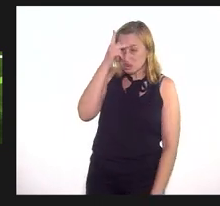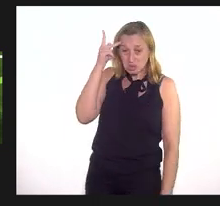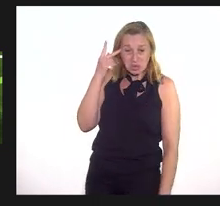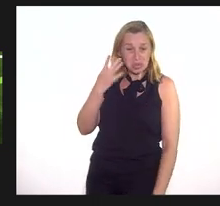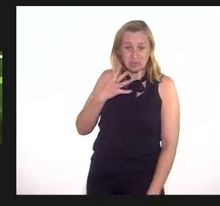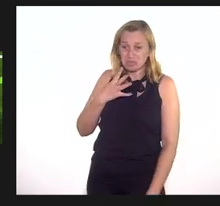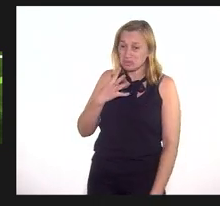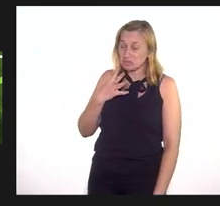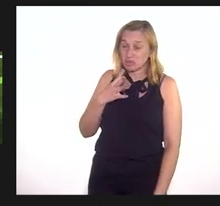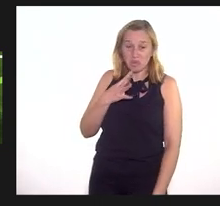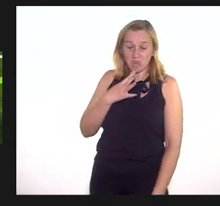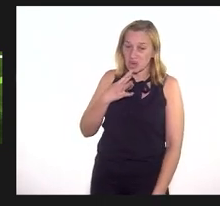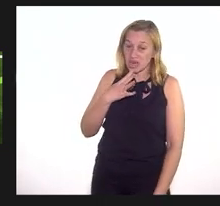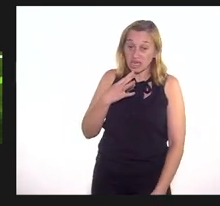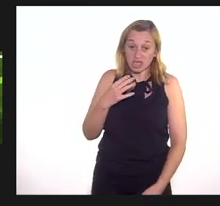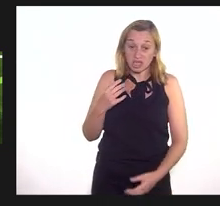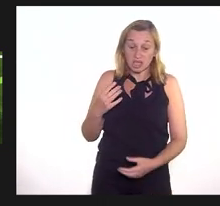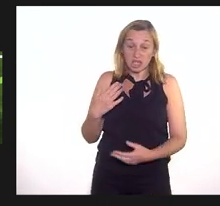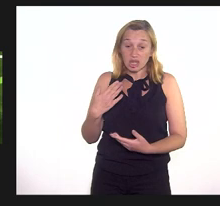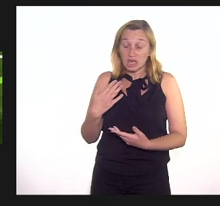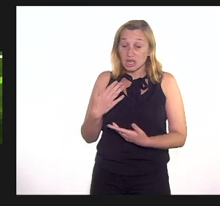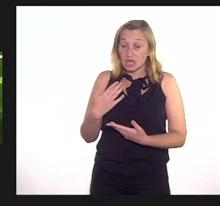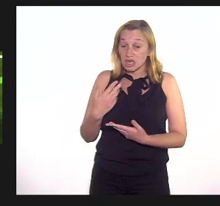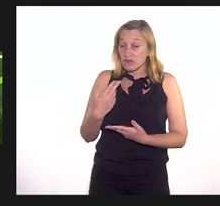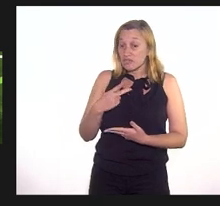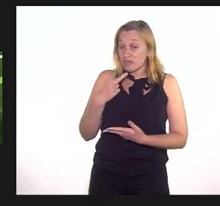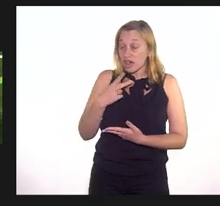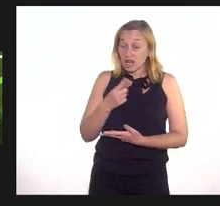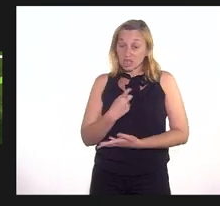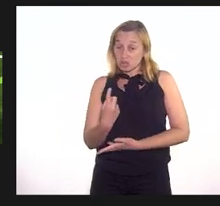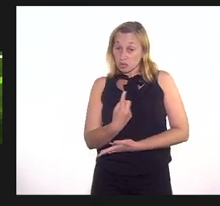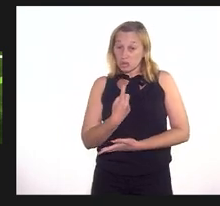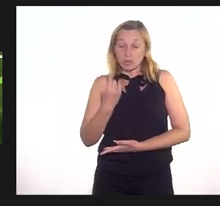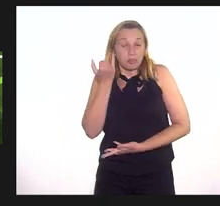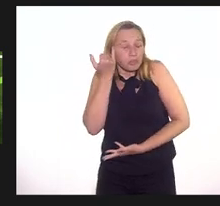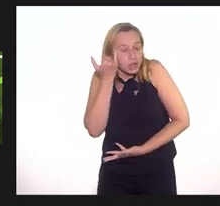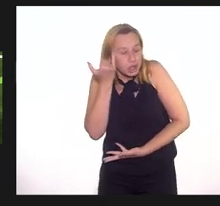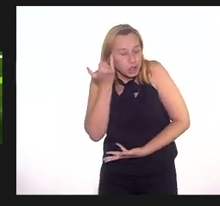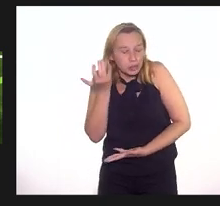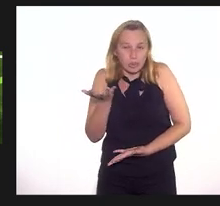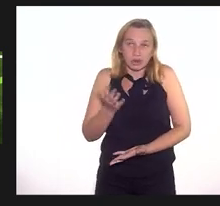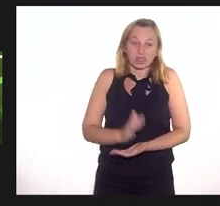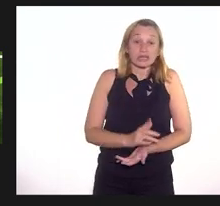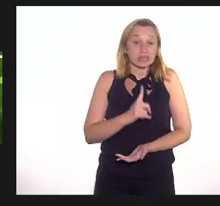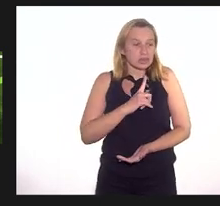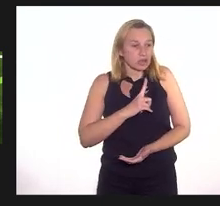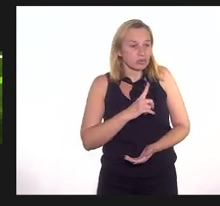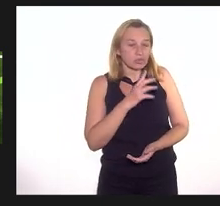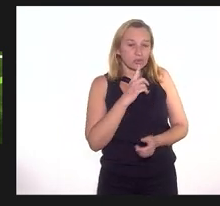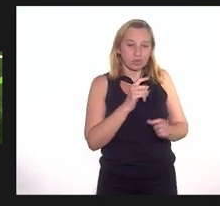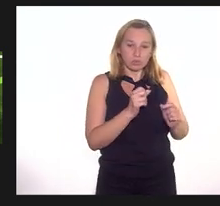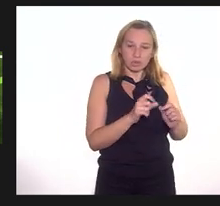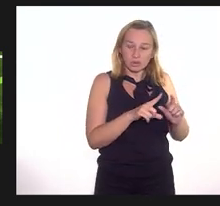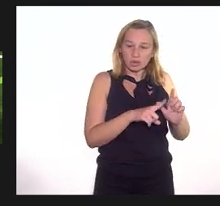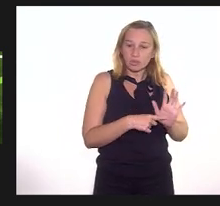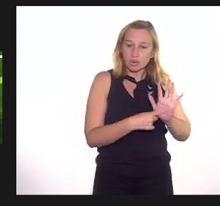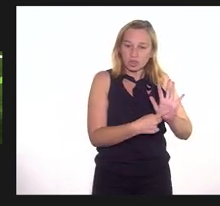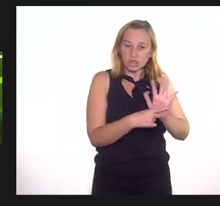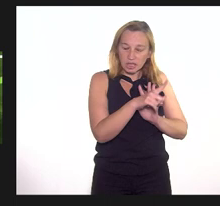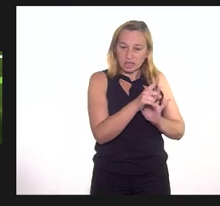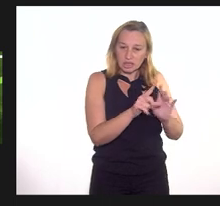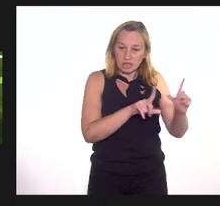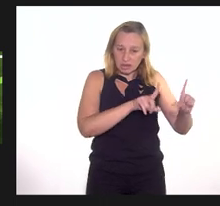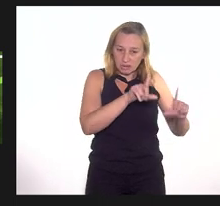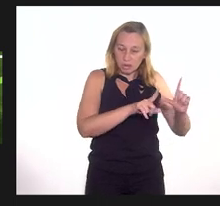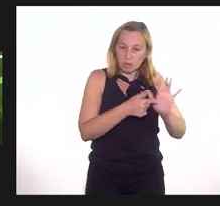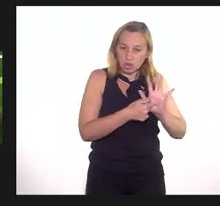gente tem um exemplo aí, há pouco tempo, na televisão, de uma pessoa que dormia, e nós sofremos com isso porque vimos